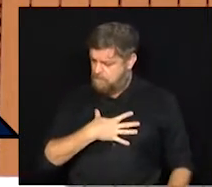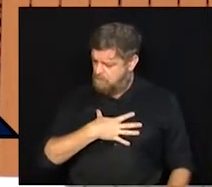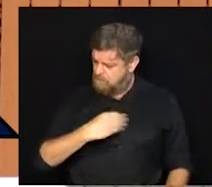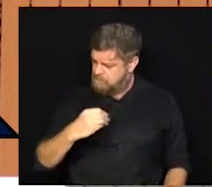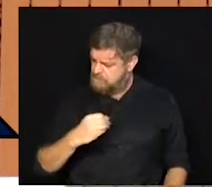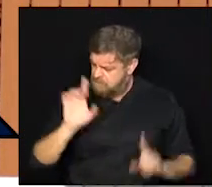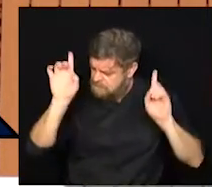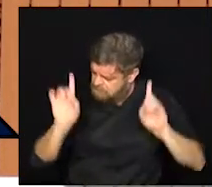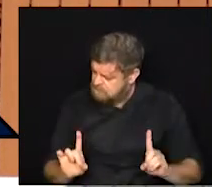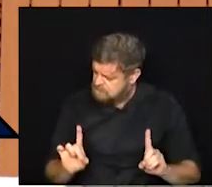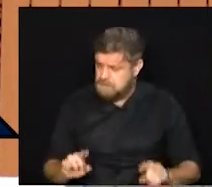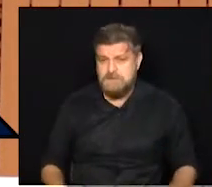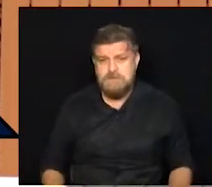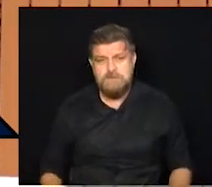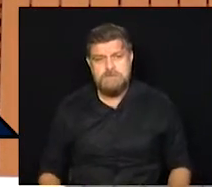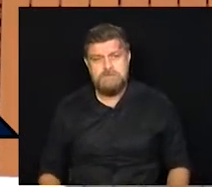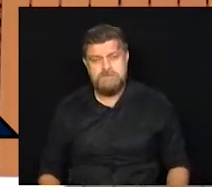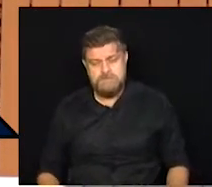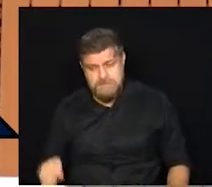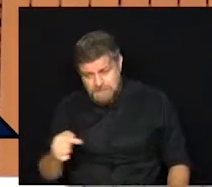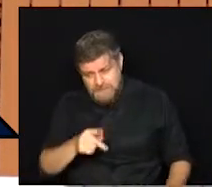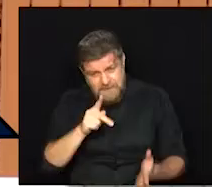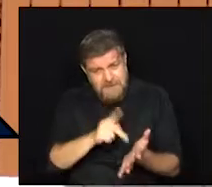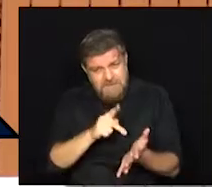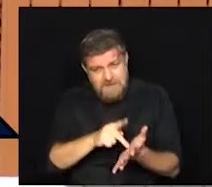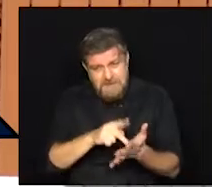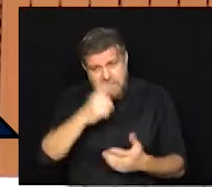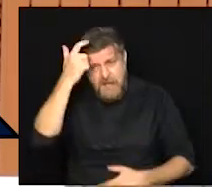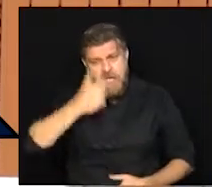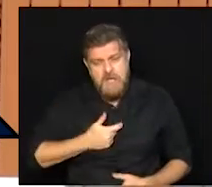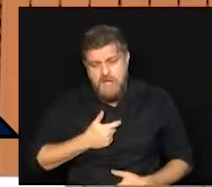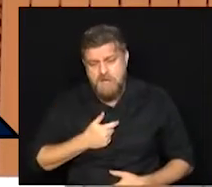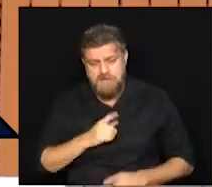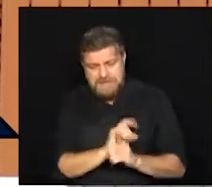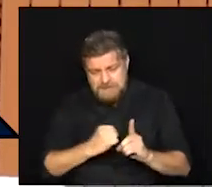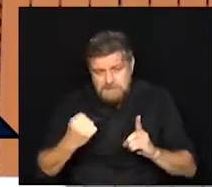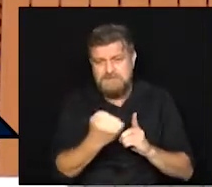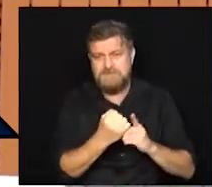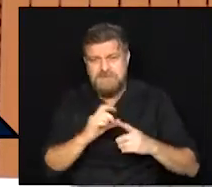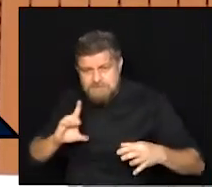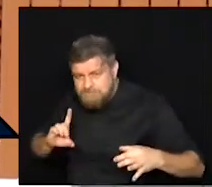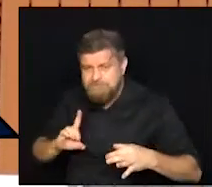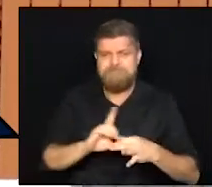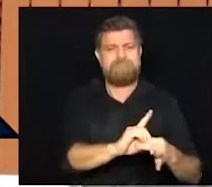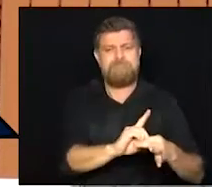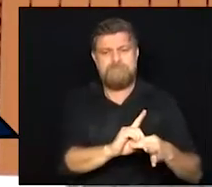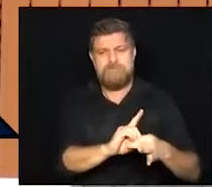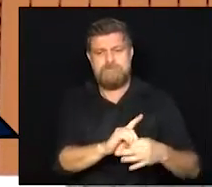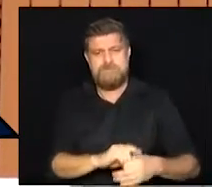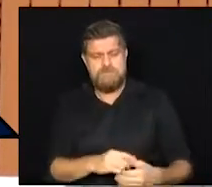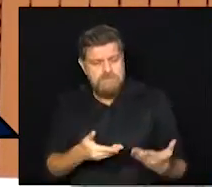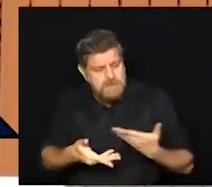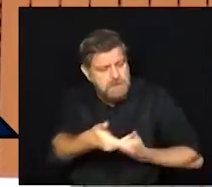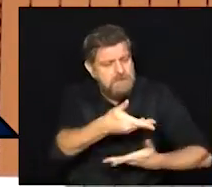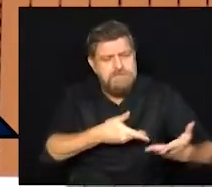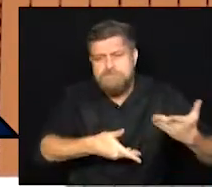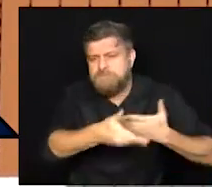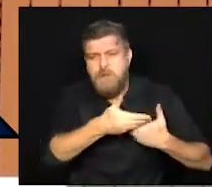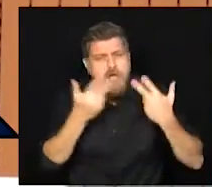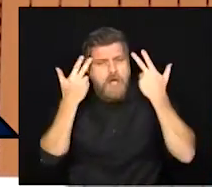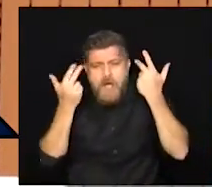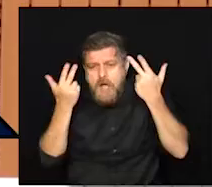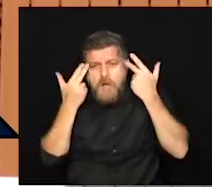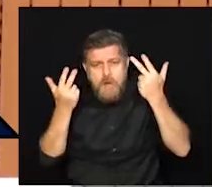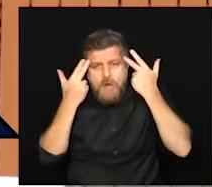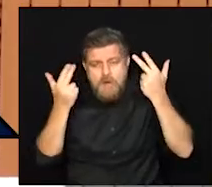com deficiência que realmente eu posso andar com ele na sociedade, que eu posso conviver com ele naturalmente